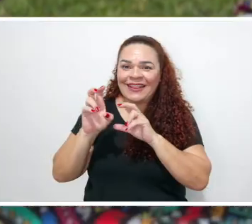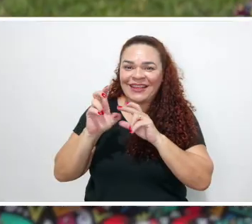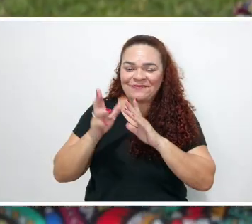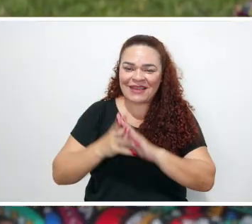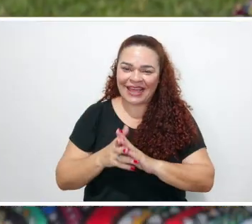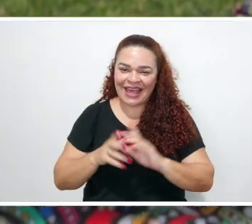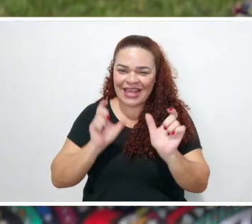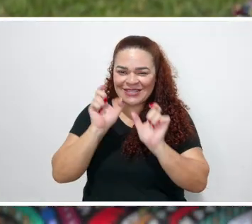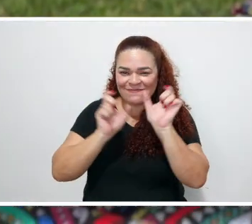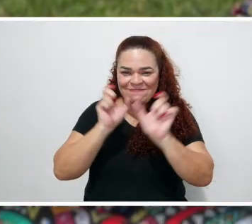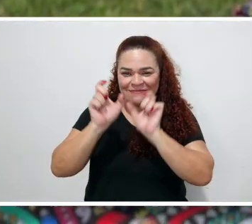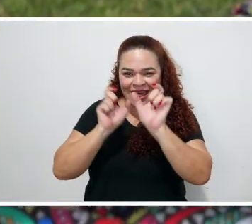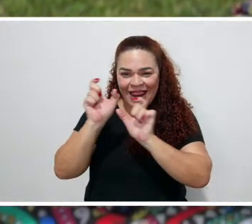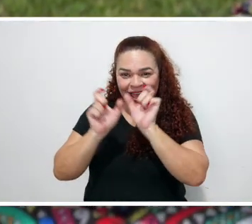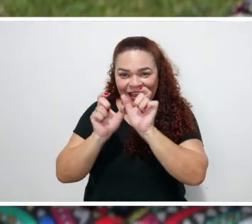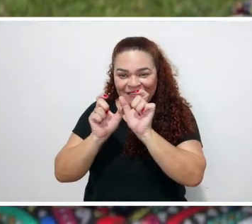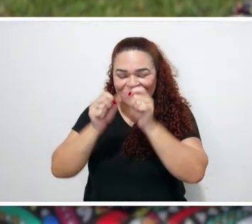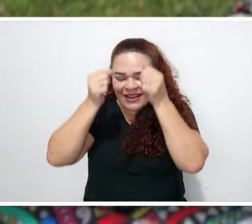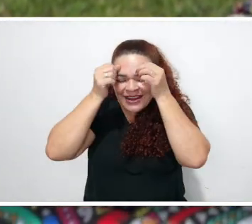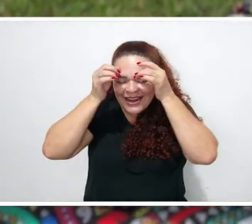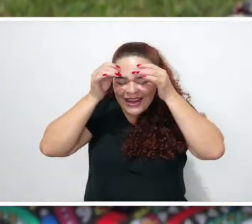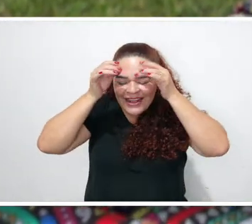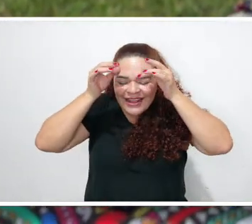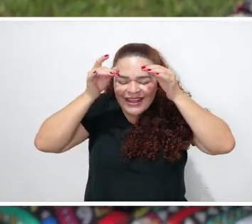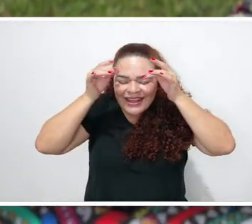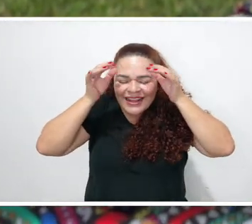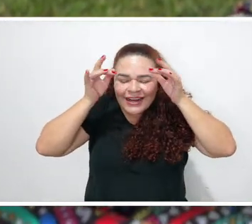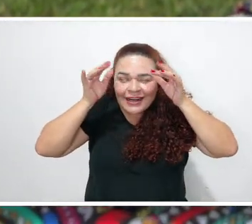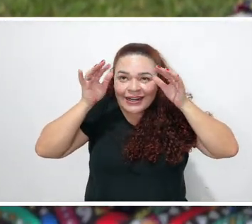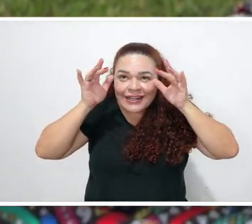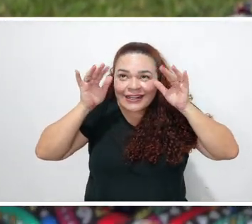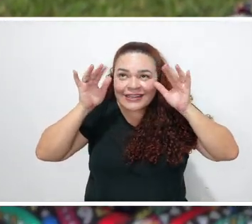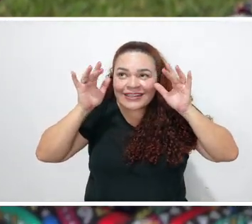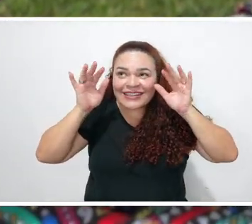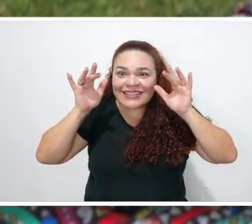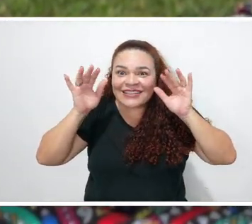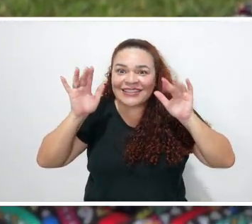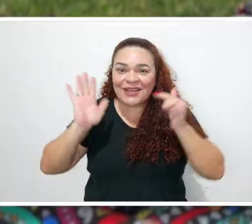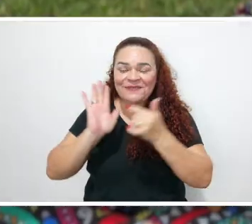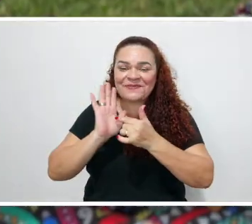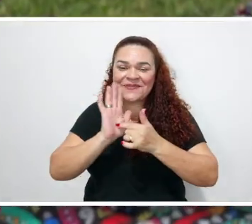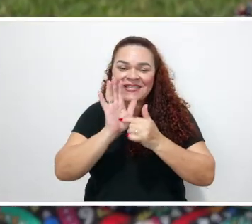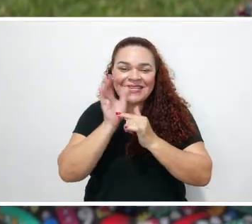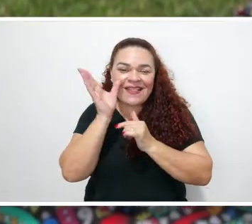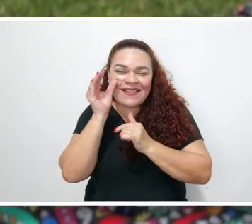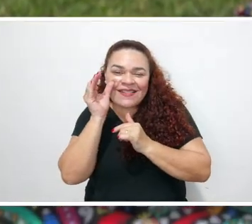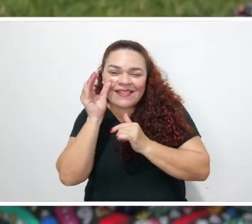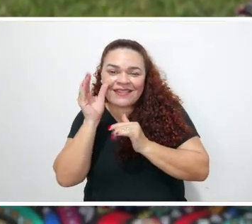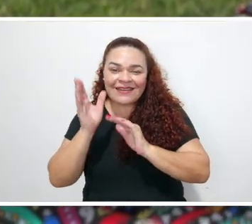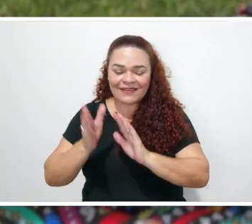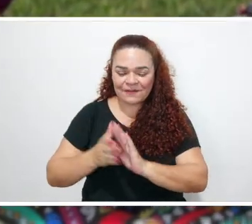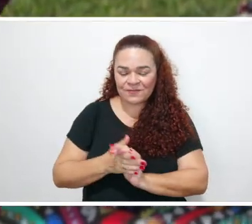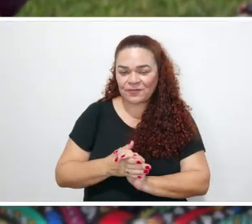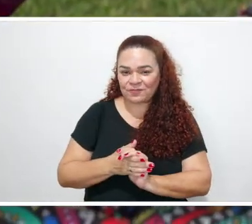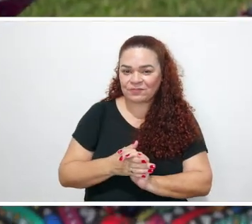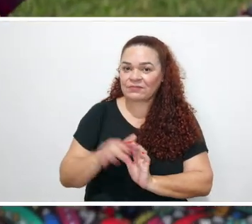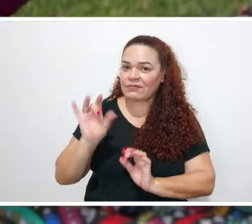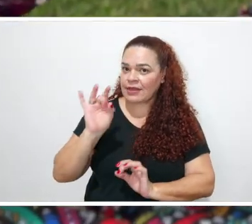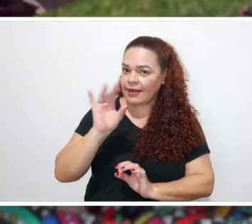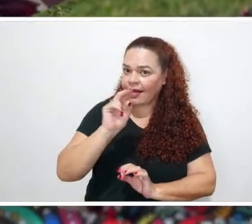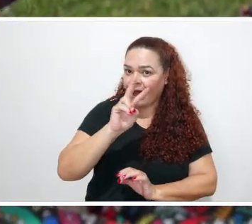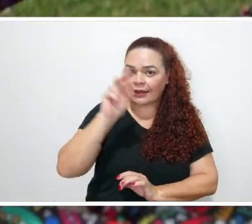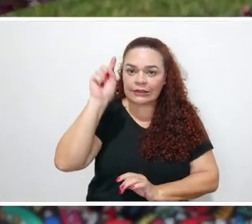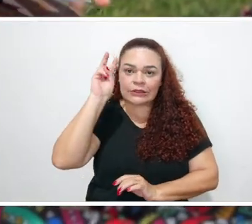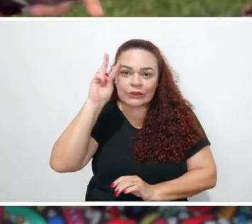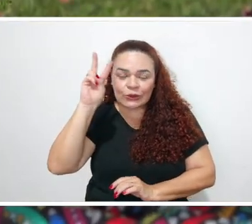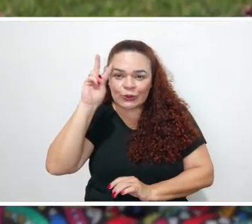palavras viravam pequenas janelas, mostrando pedaços de seus sonhos e curiosidades. Cada história fazia os olhos